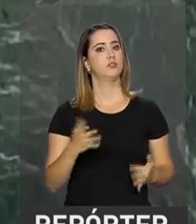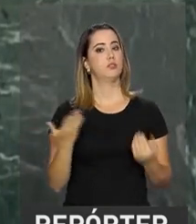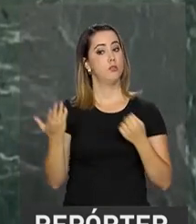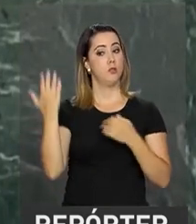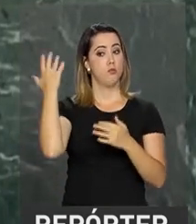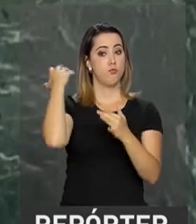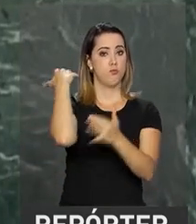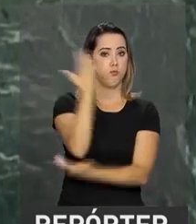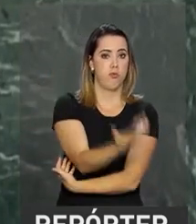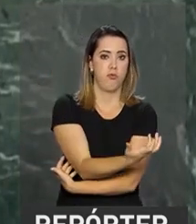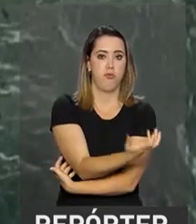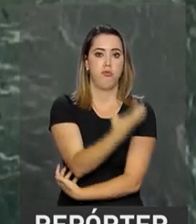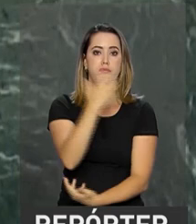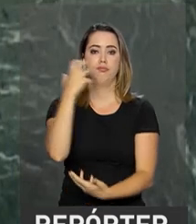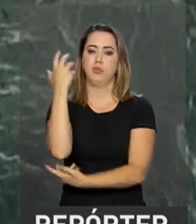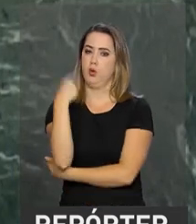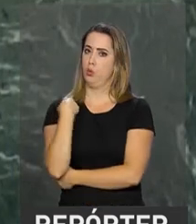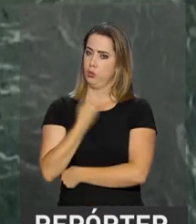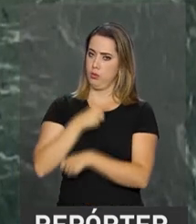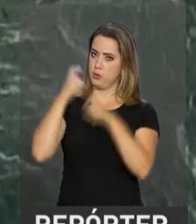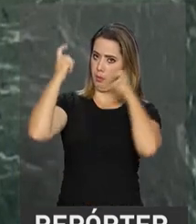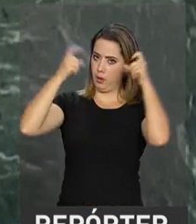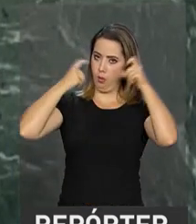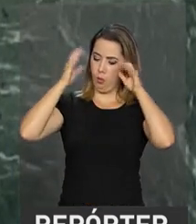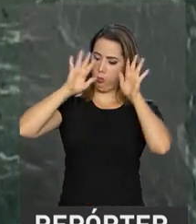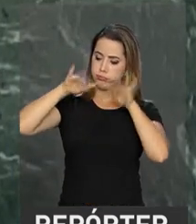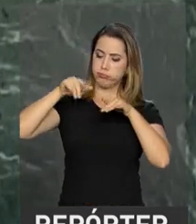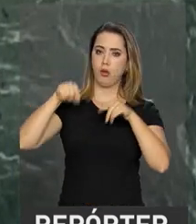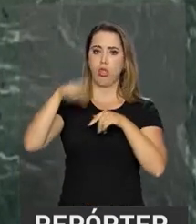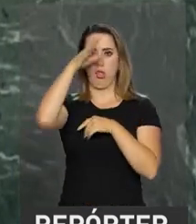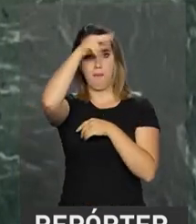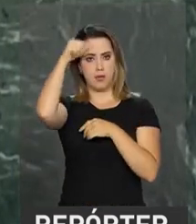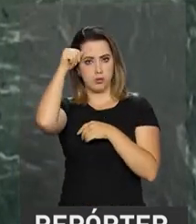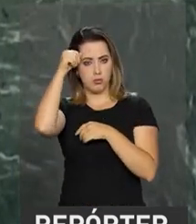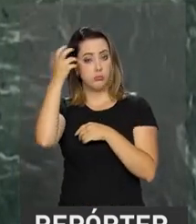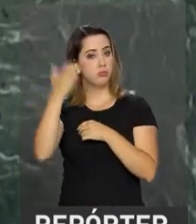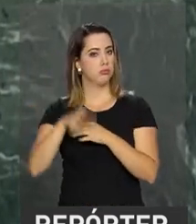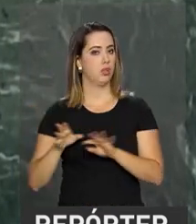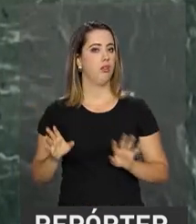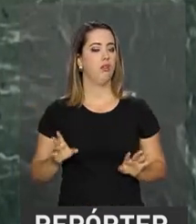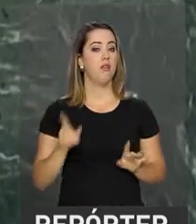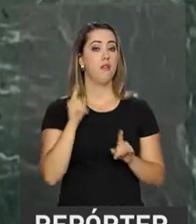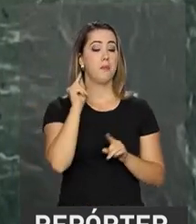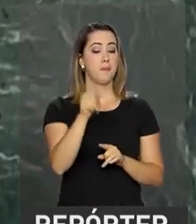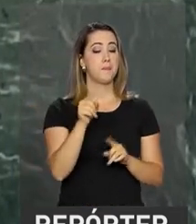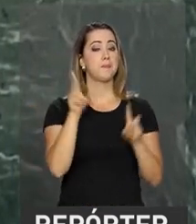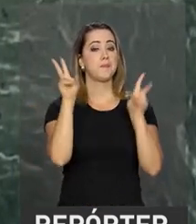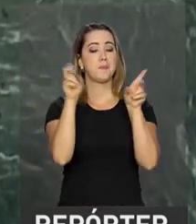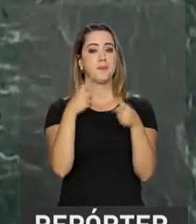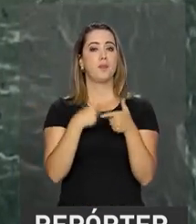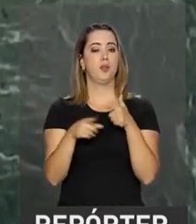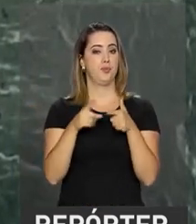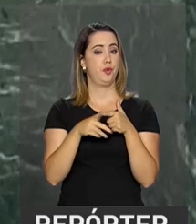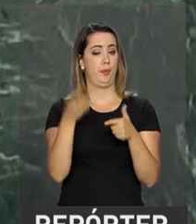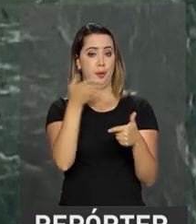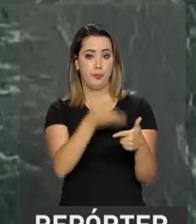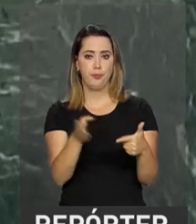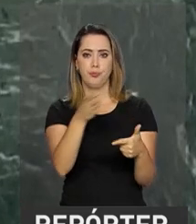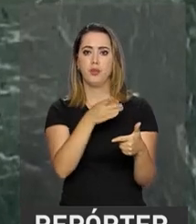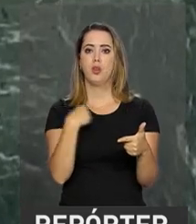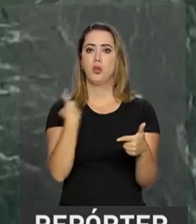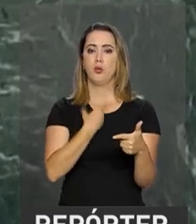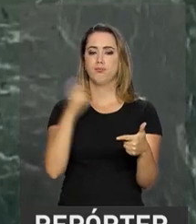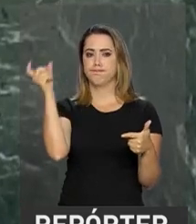é questão que nos preocupa, especialmente na Amazônia. Nessa questão, temos